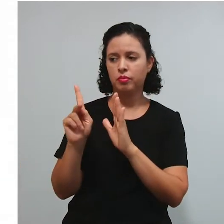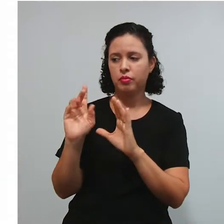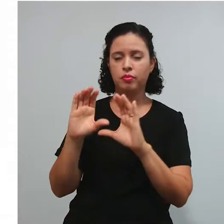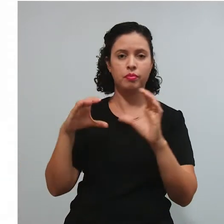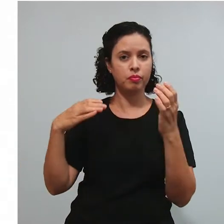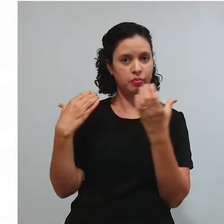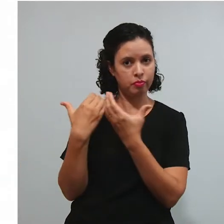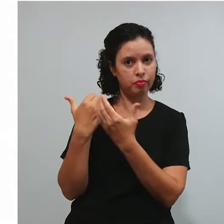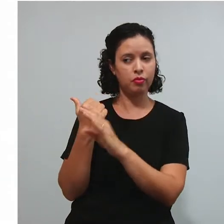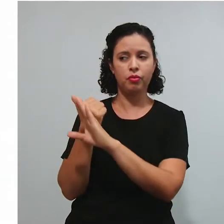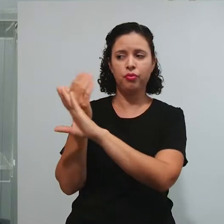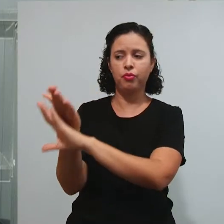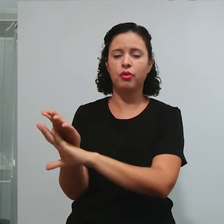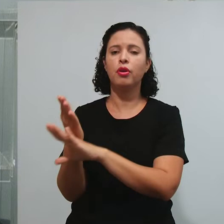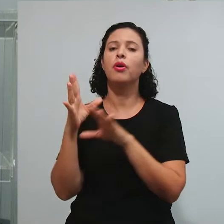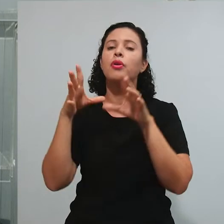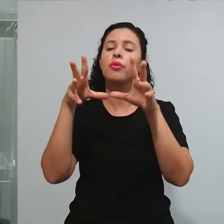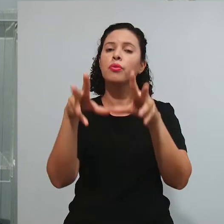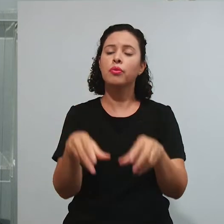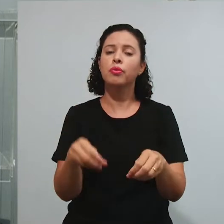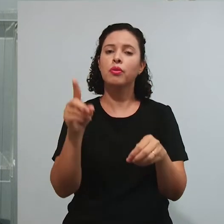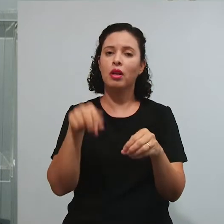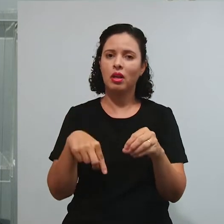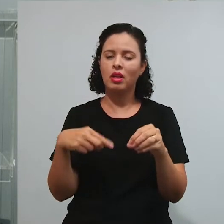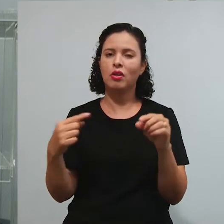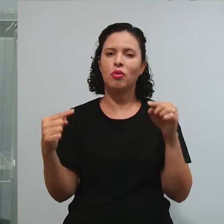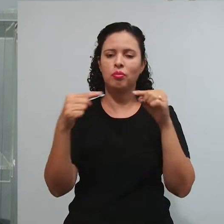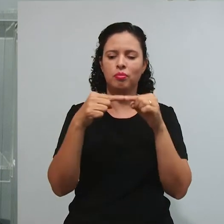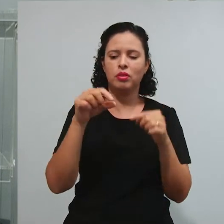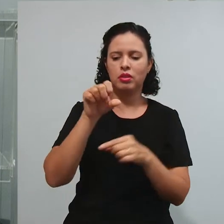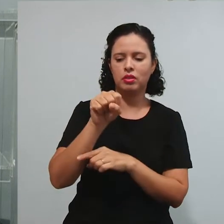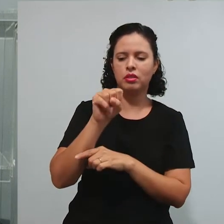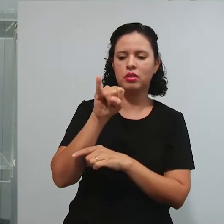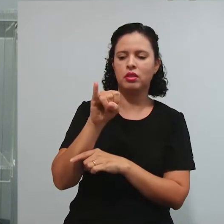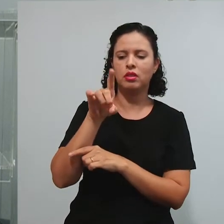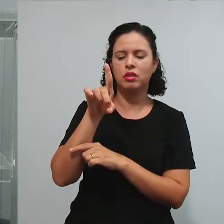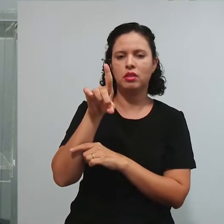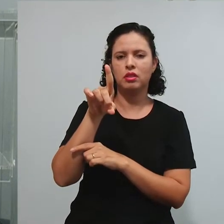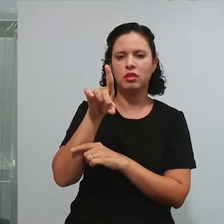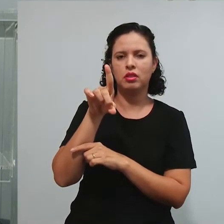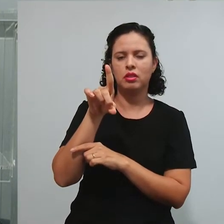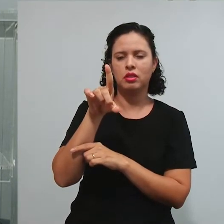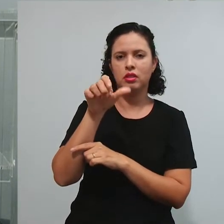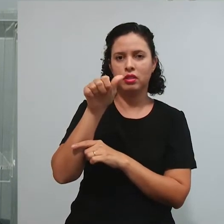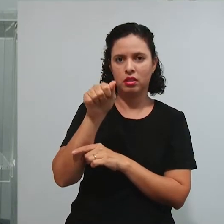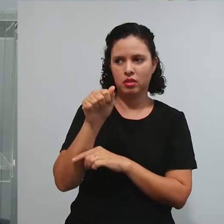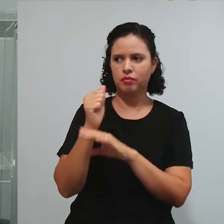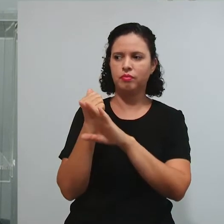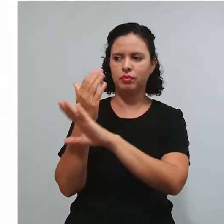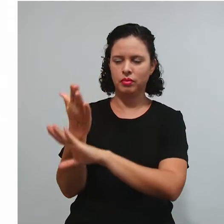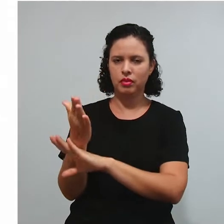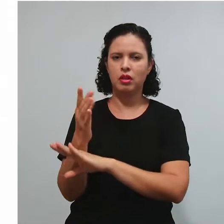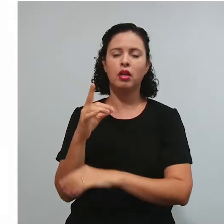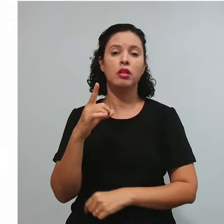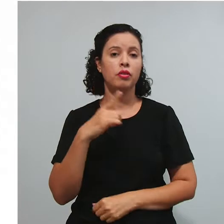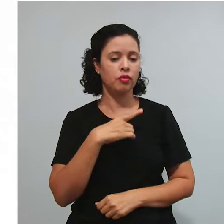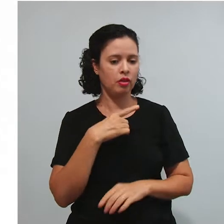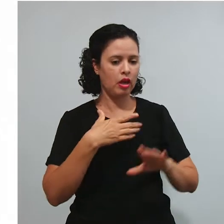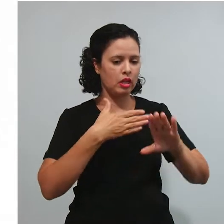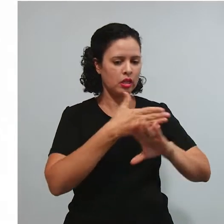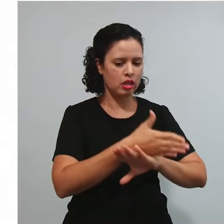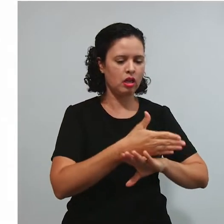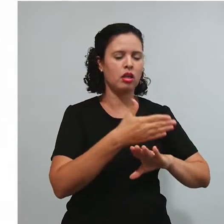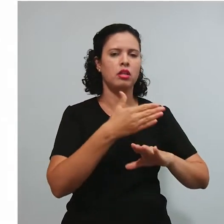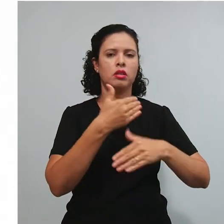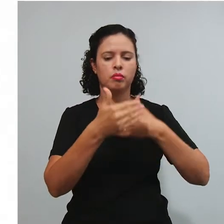comunidade externa. Então, tudo isso são saídas, né? Houve um processamento, que foram as aulas, né?